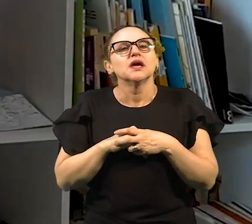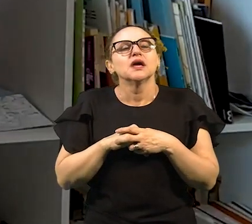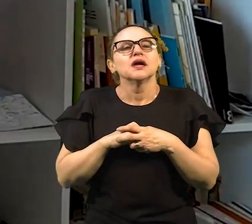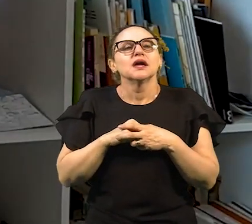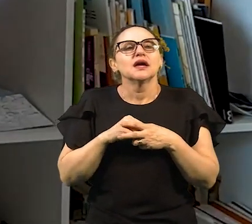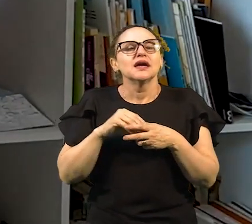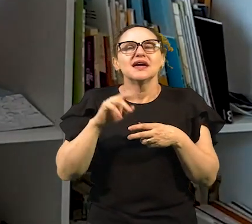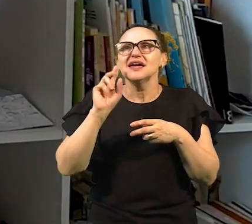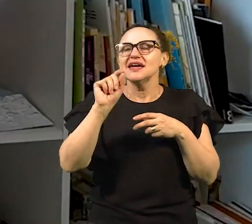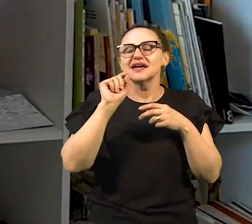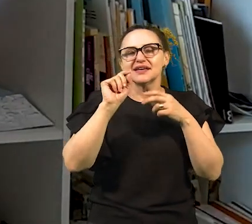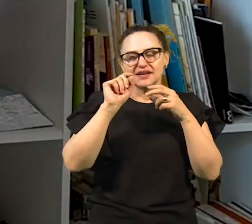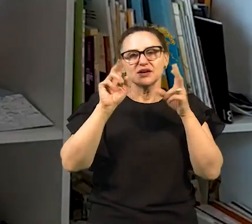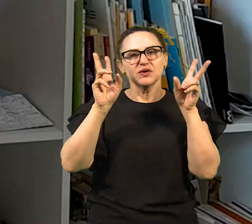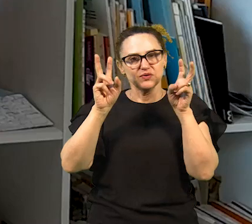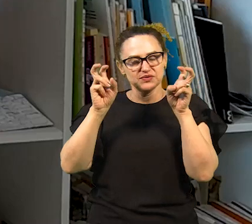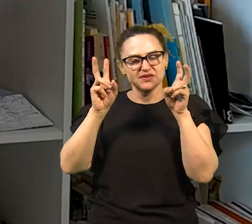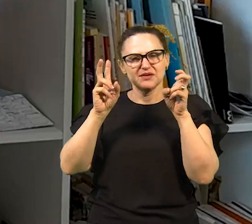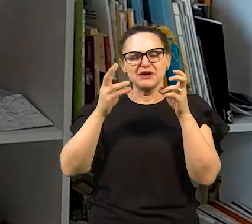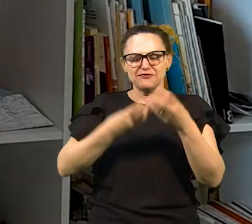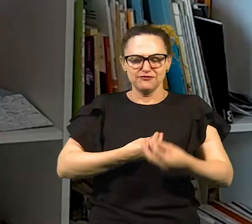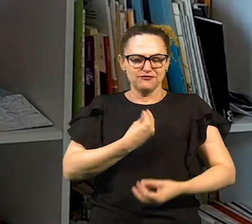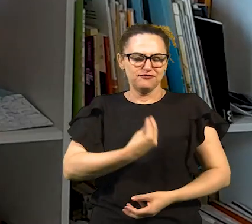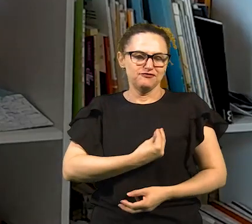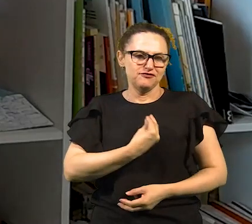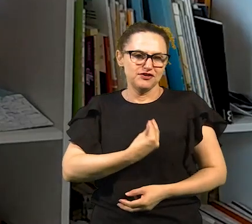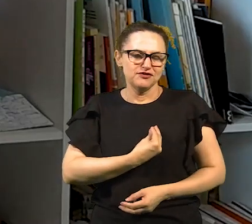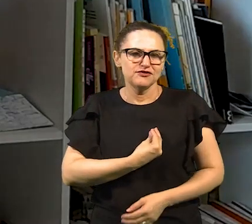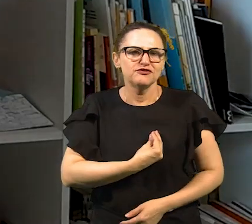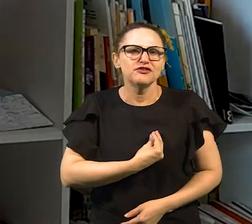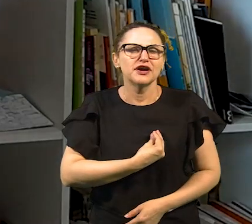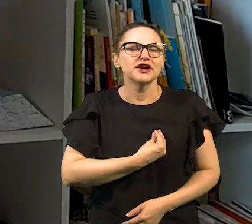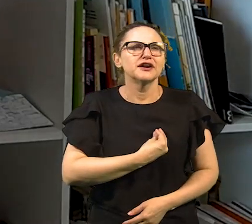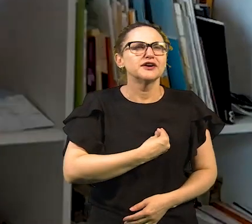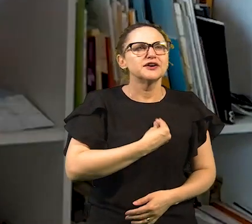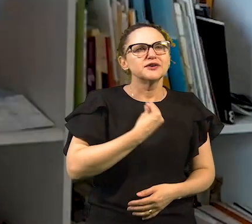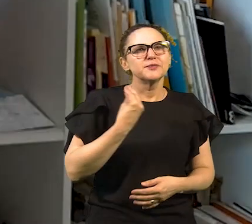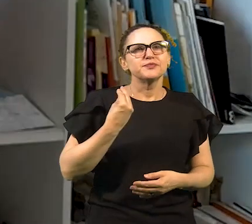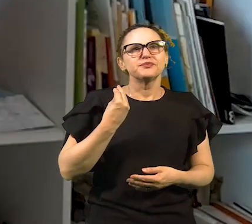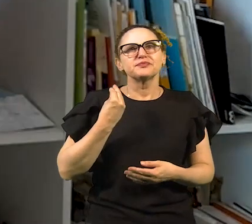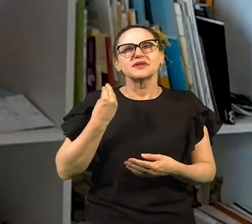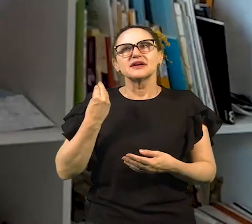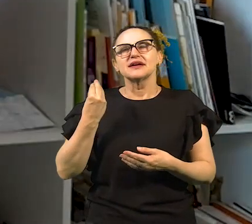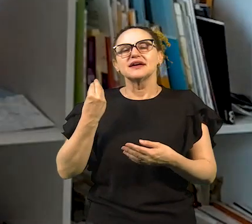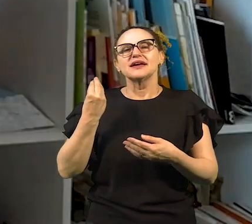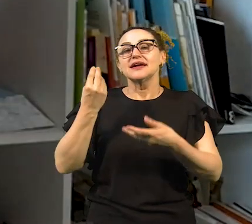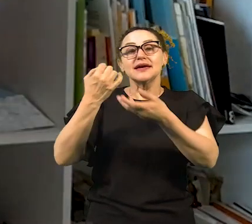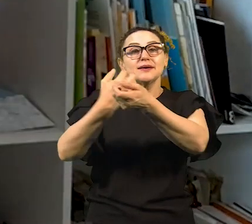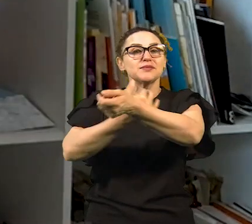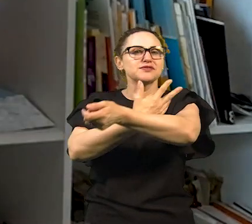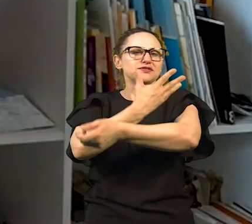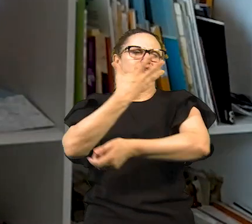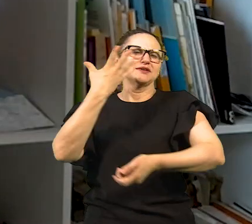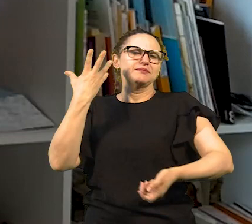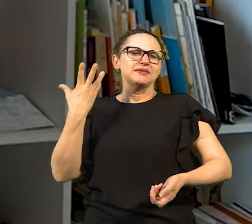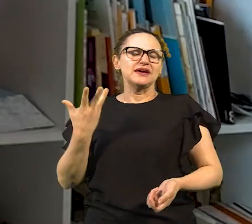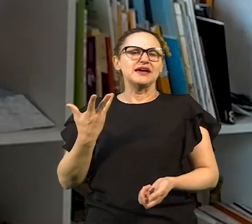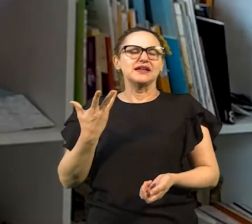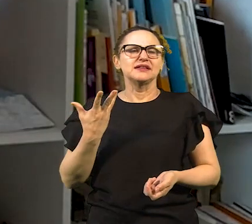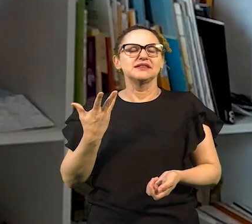Vivei sensualmente à luz de um privilégio, na pose bestial de um cágado tranquilo. Eu rio-me de vós